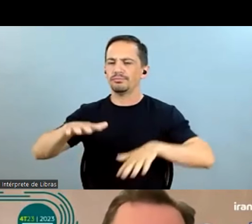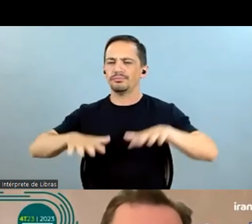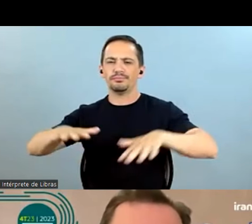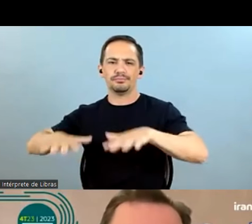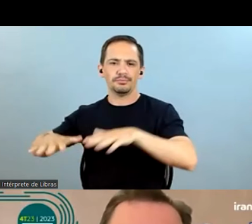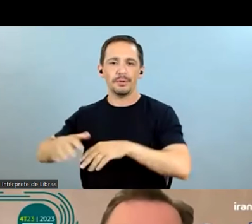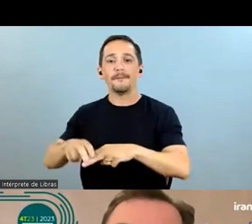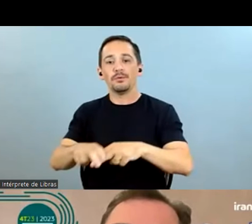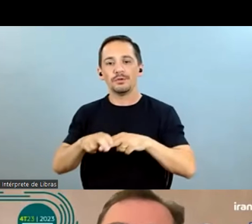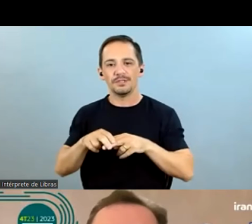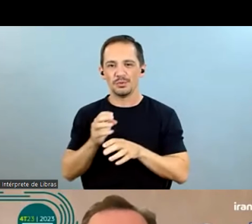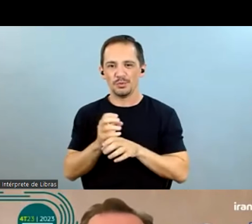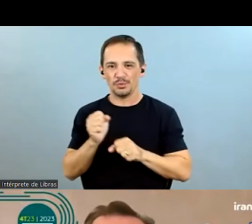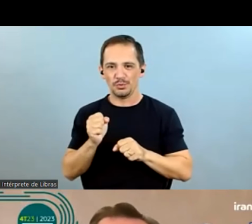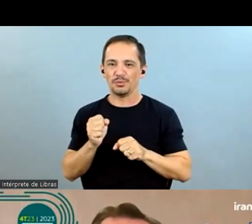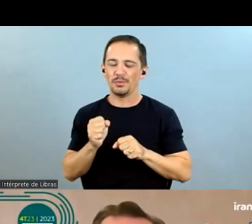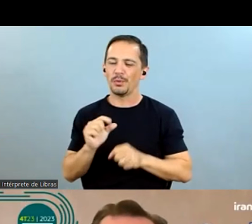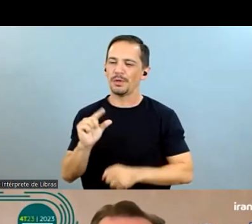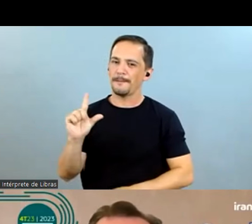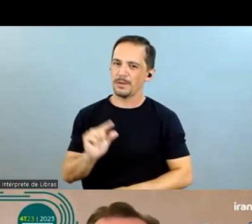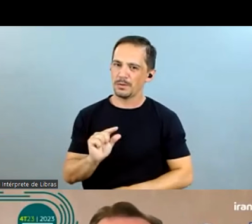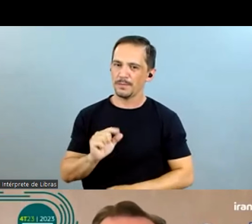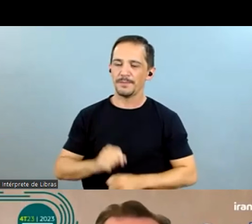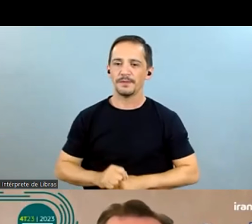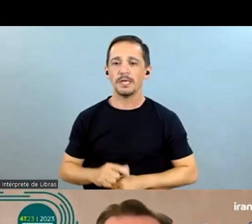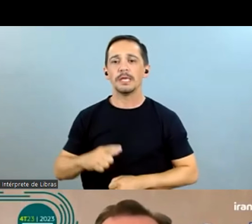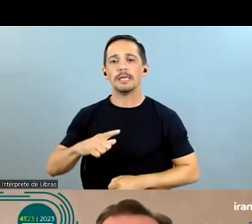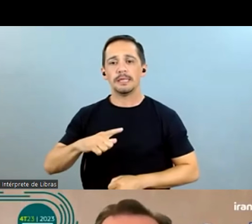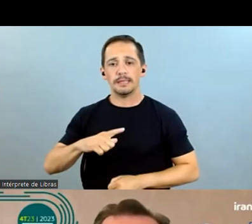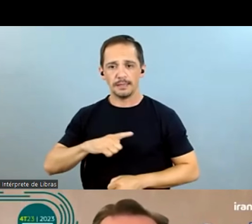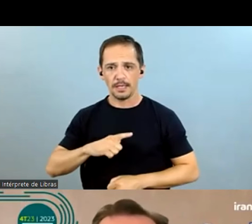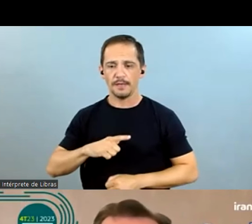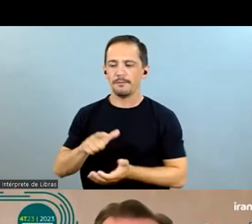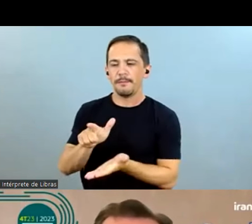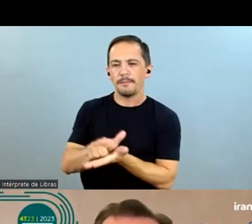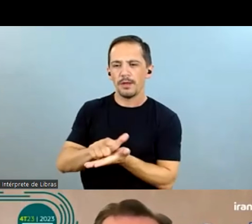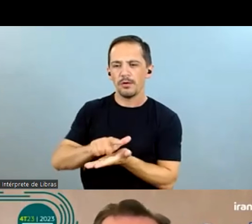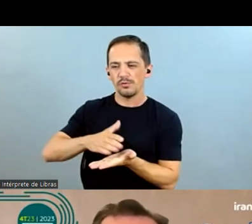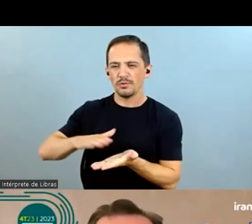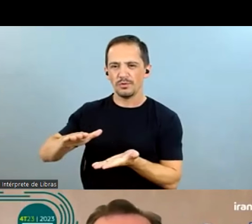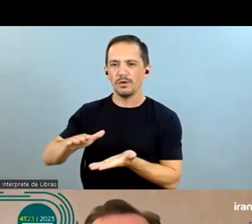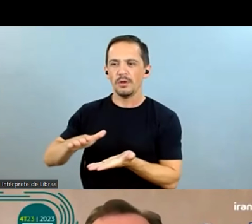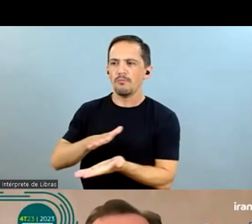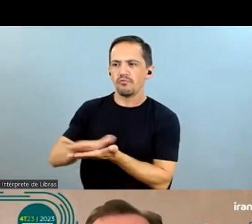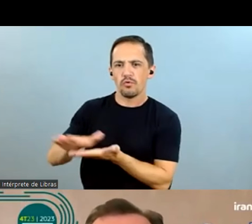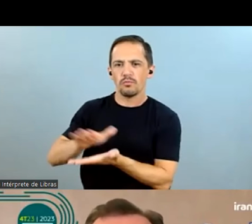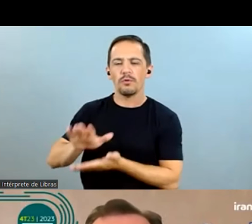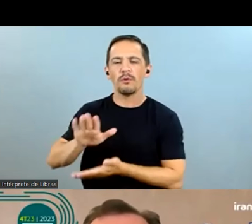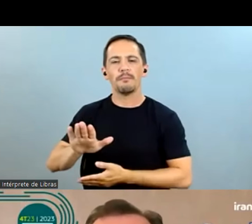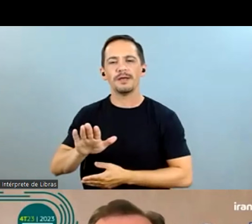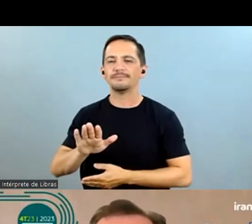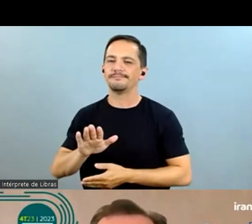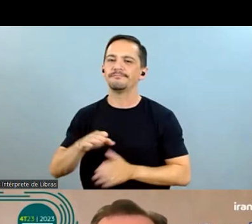menor mesmo com um pouco mais de volume principalmente no papelão ondulado então foi um ano desafiador do ponto de vista de de de